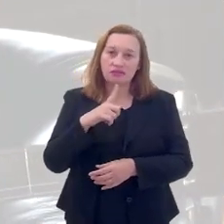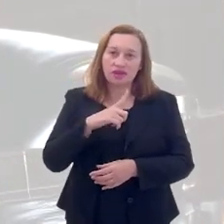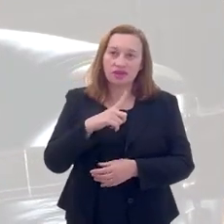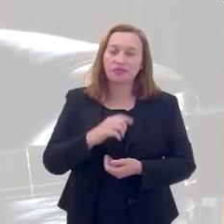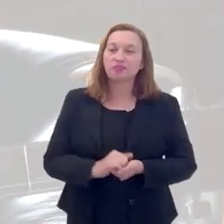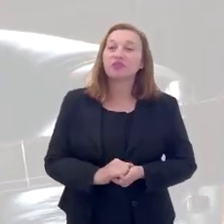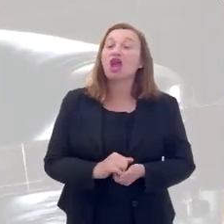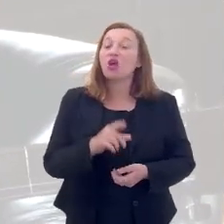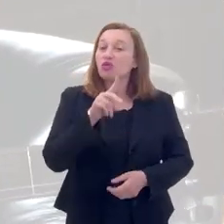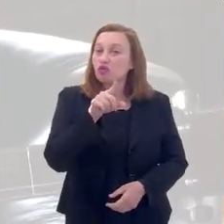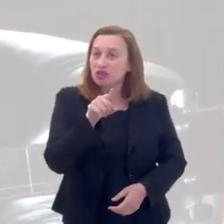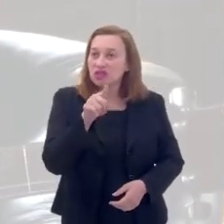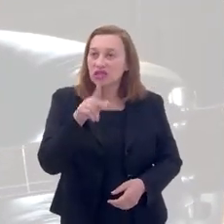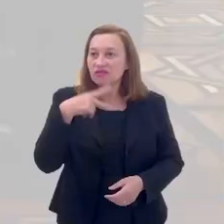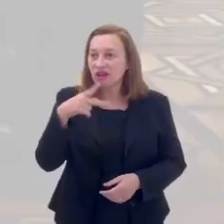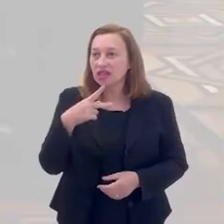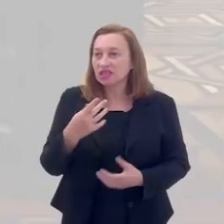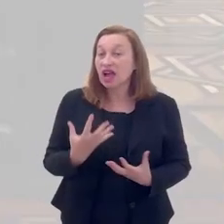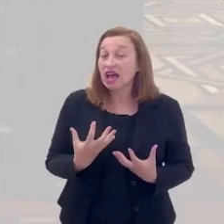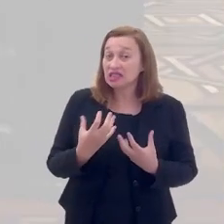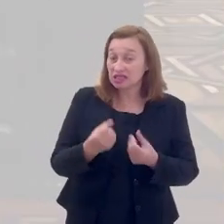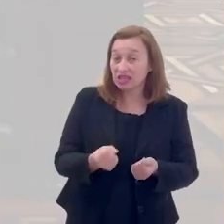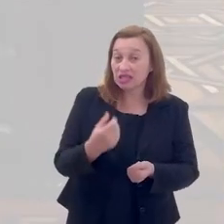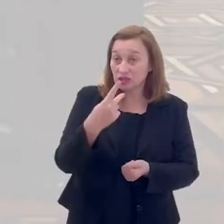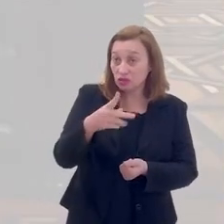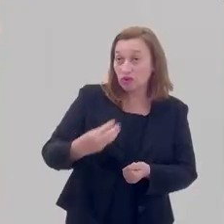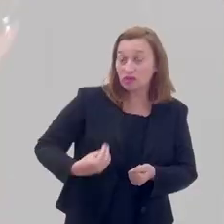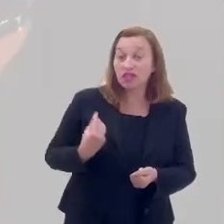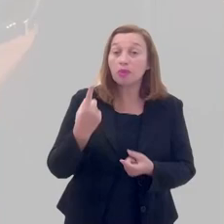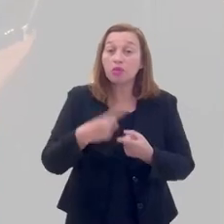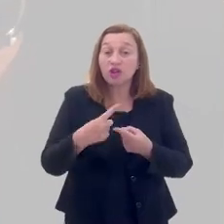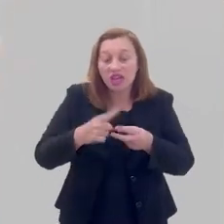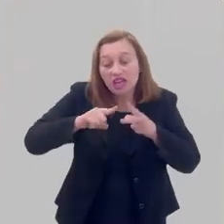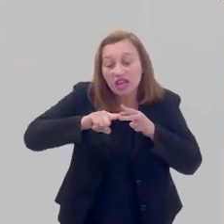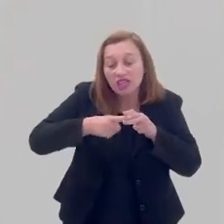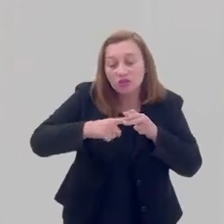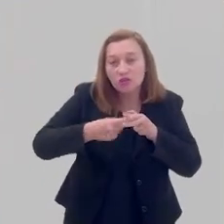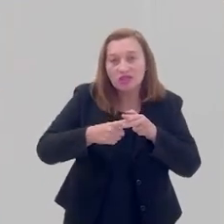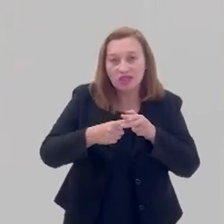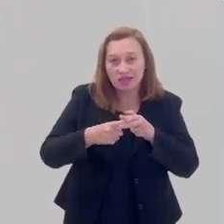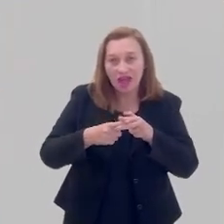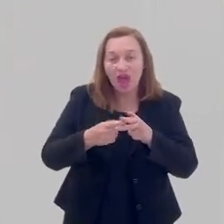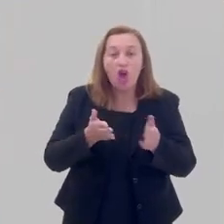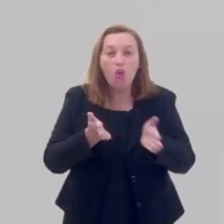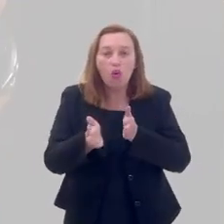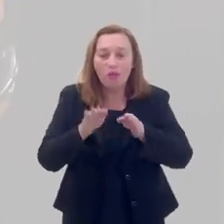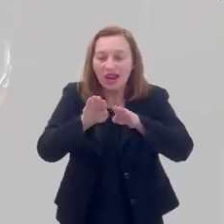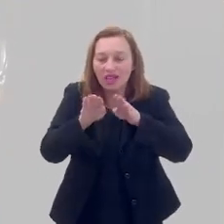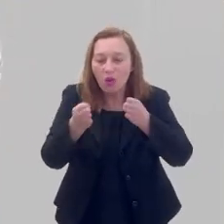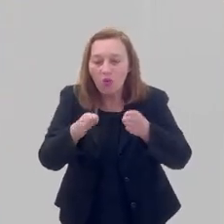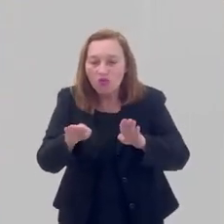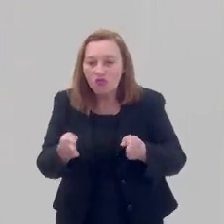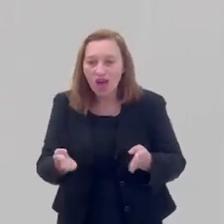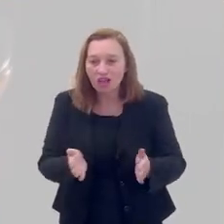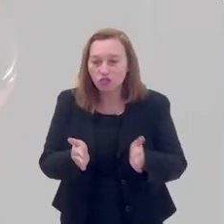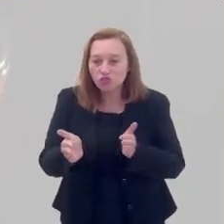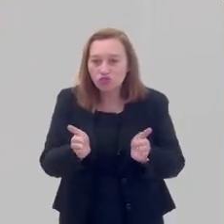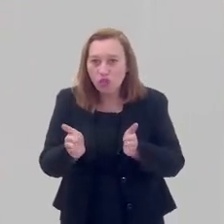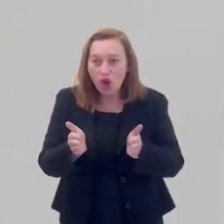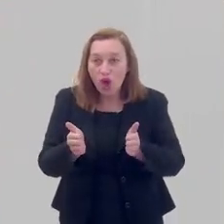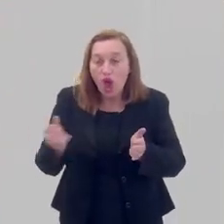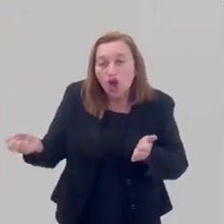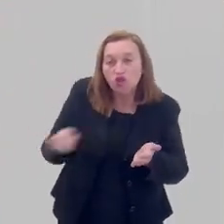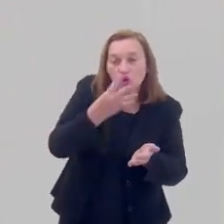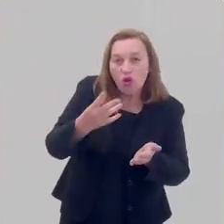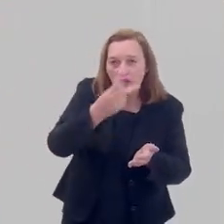é o que você tá falando ele do jeito que está porque ele quer te moldar como um vaso e uma nova criatura e uma nova pessoa